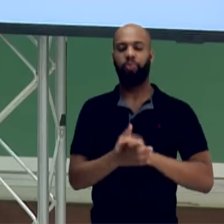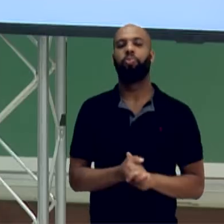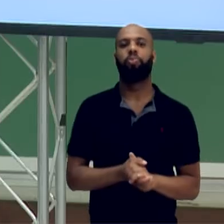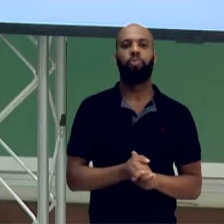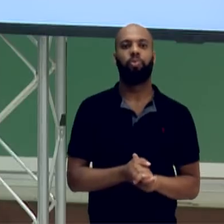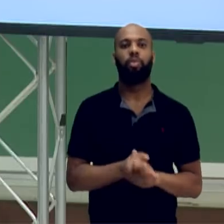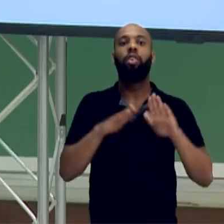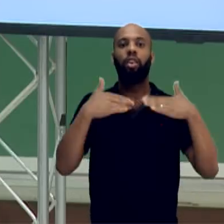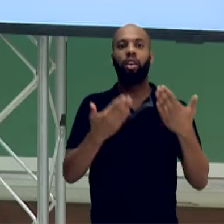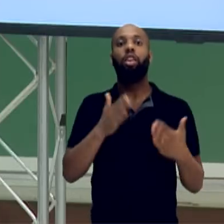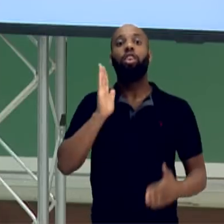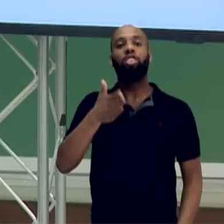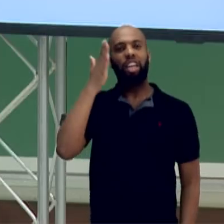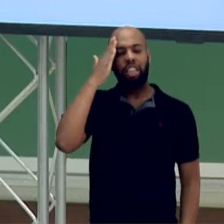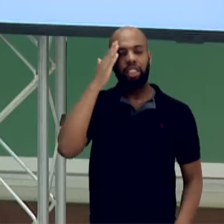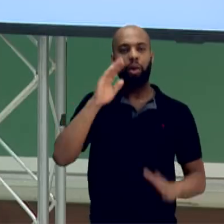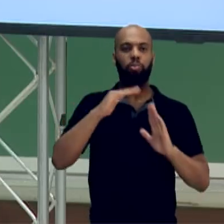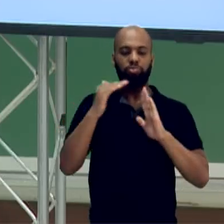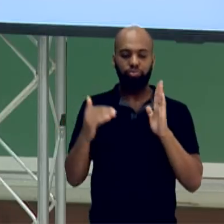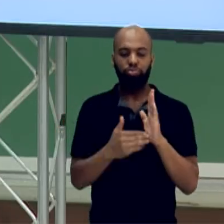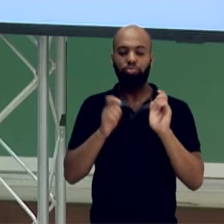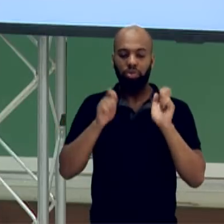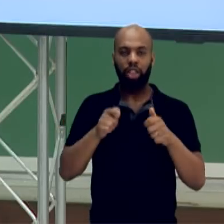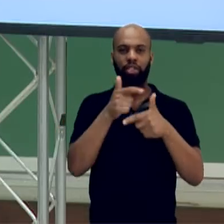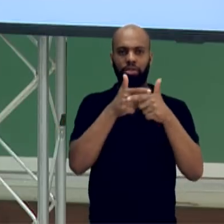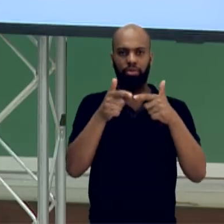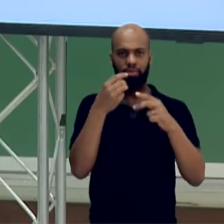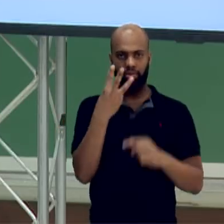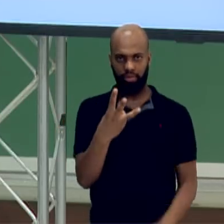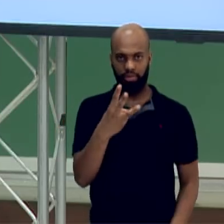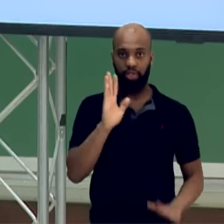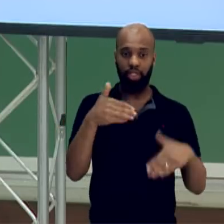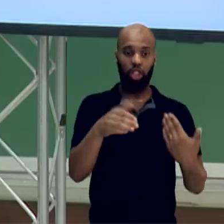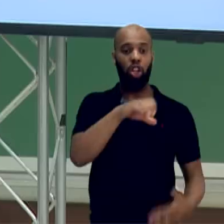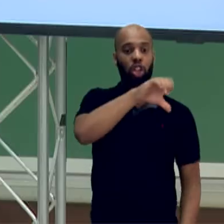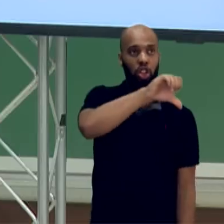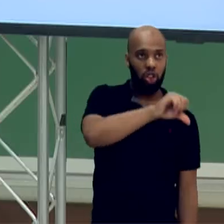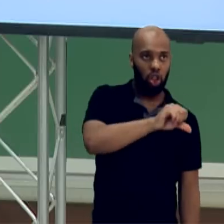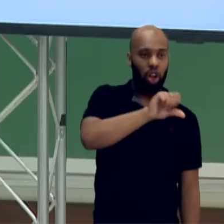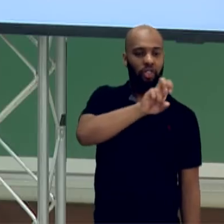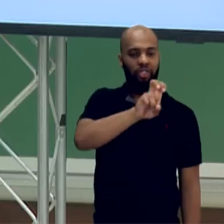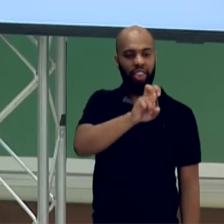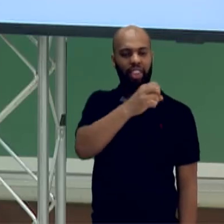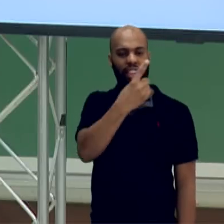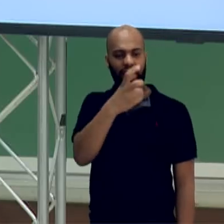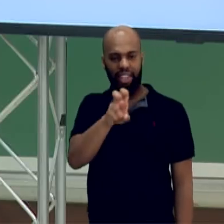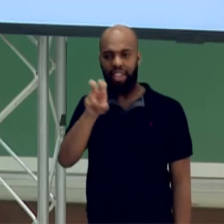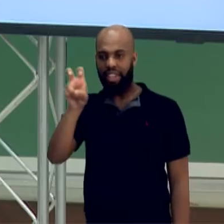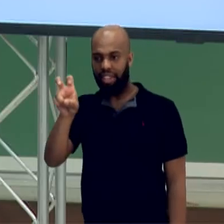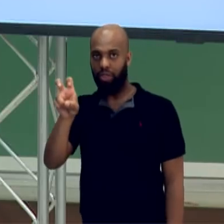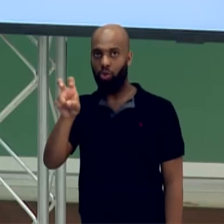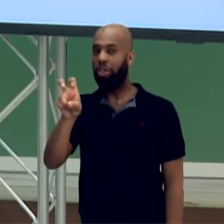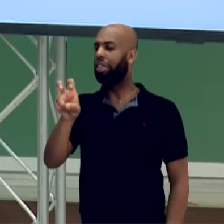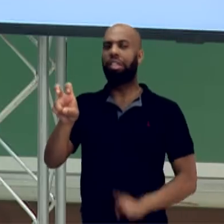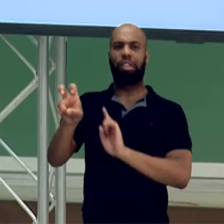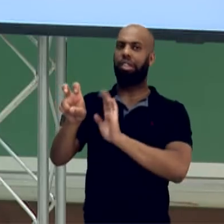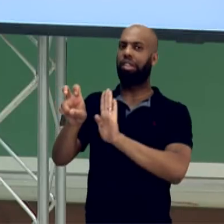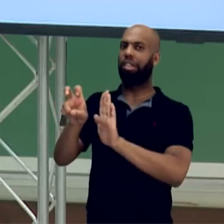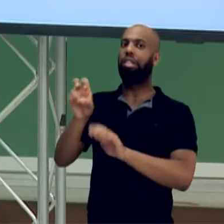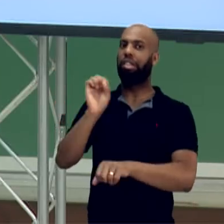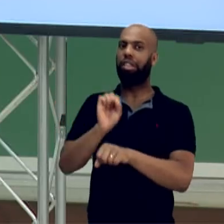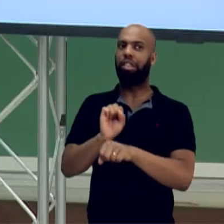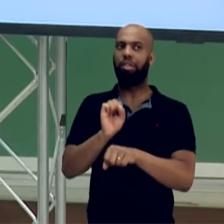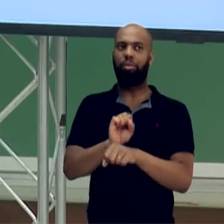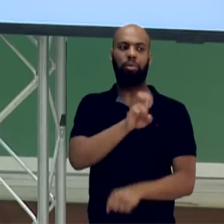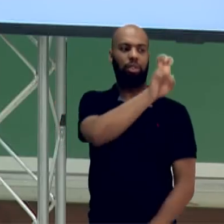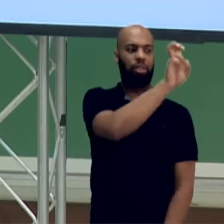porque a tabuada já está na cabeça, né? Então, olha lá, 9, 15, 5. Opa, o 5 não, né, Pro? Então, o 5 segura ele e